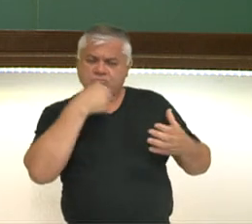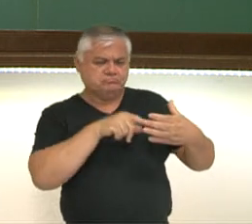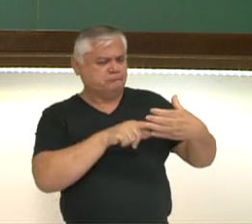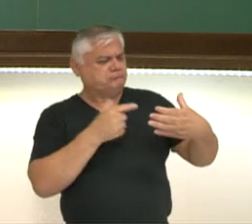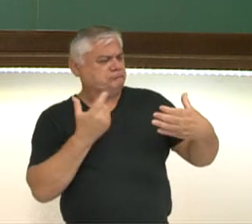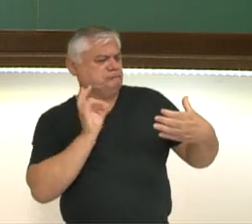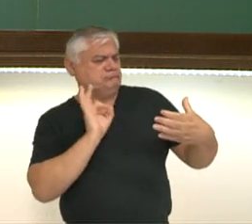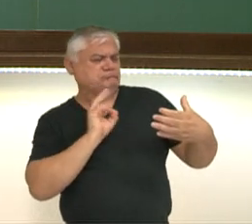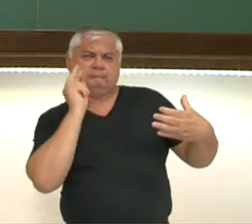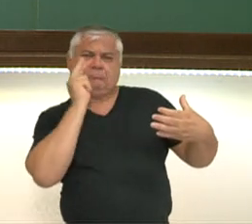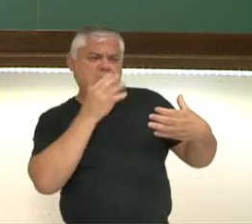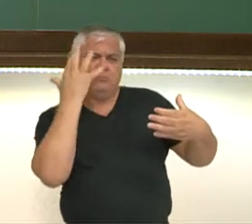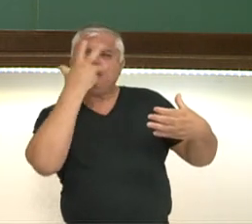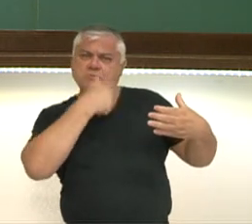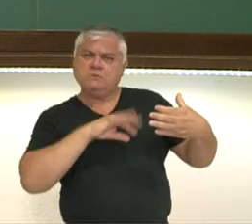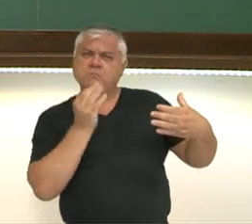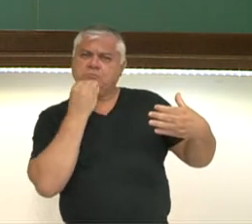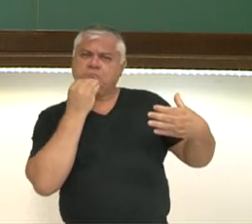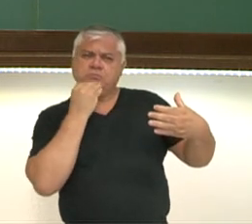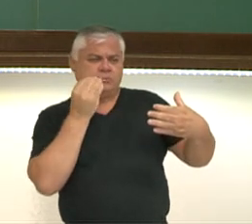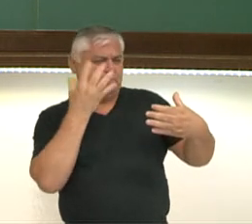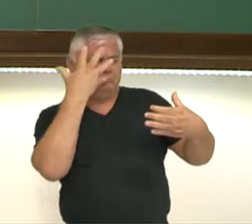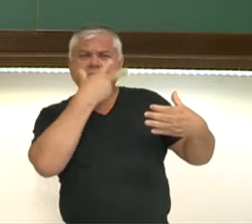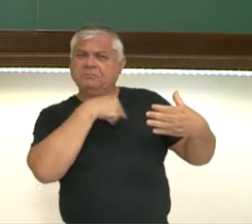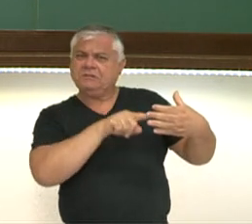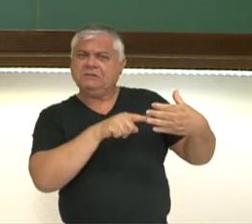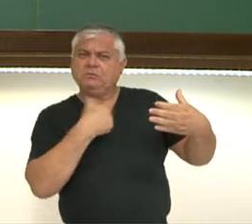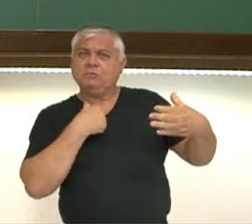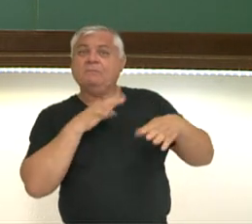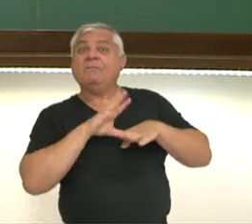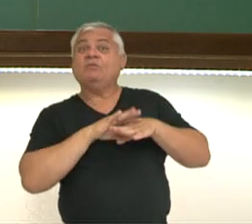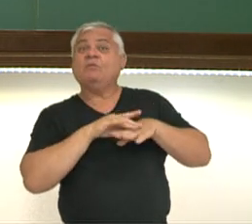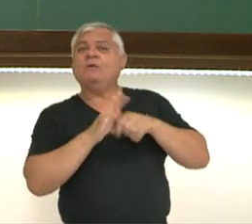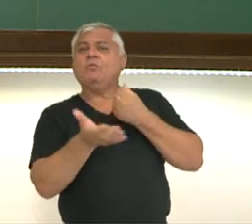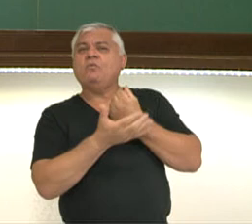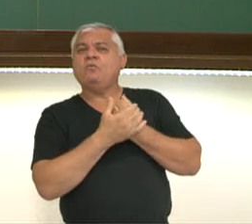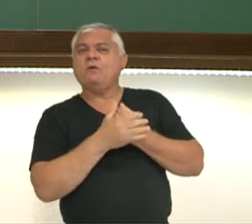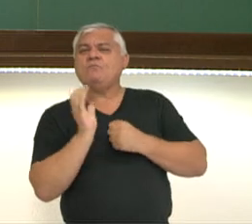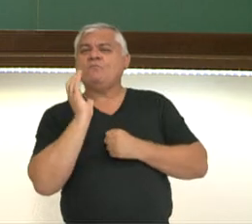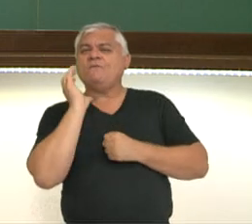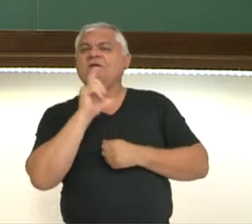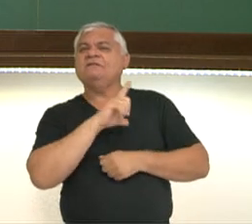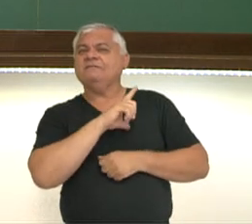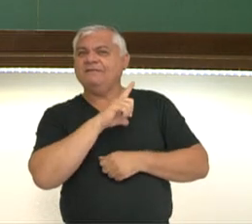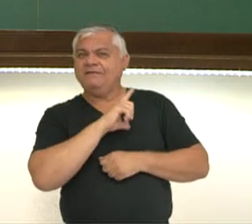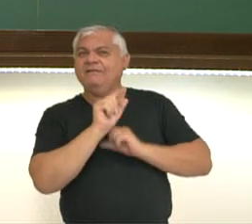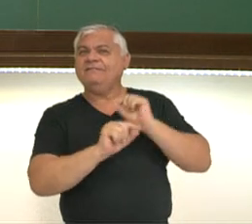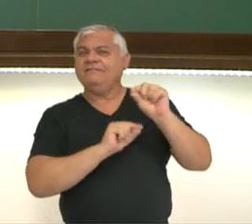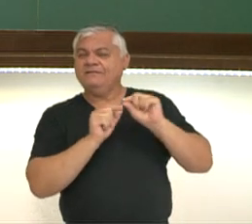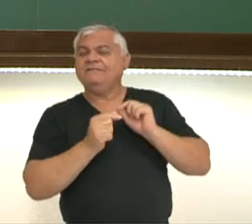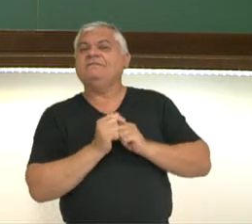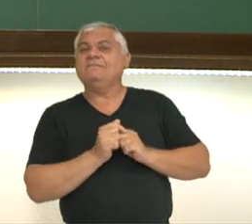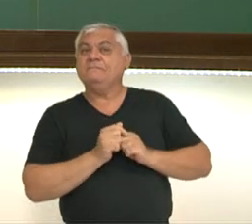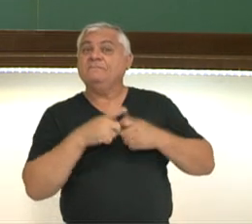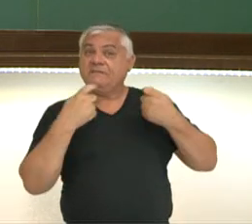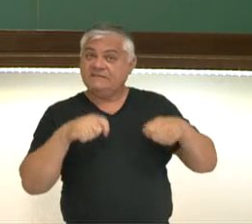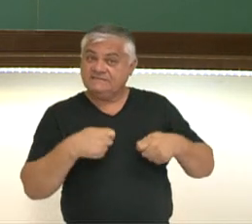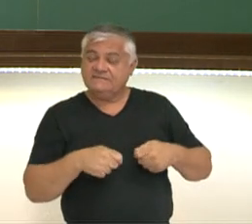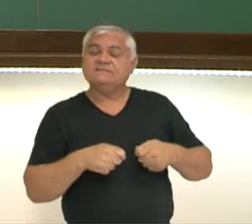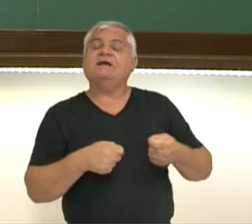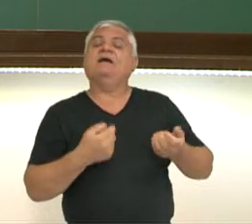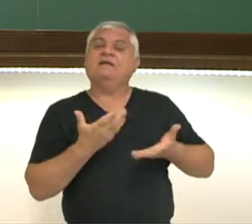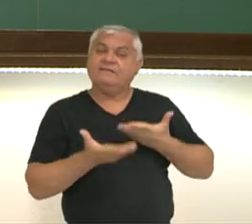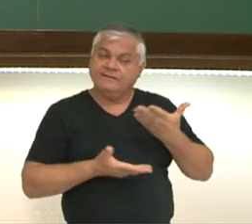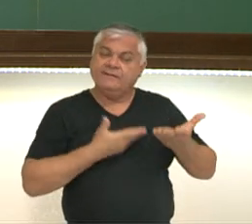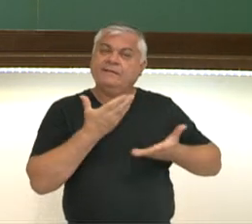água límpida e Cristalina não consegue enxergar as doenças que ela pode causar é por esse motivo que ela precisa ser É